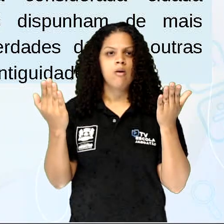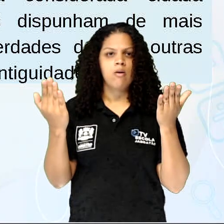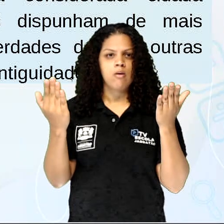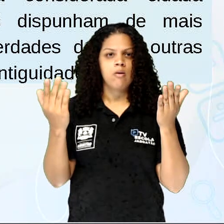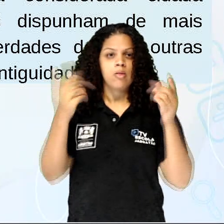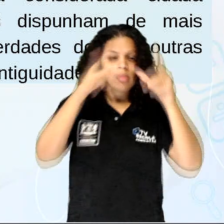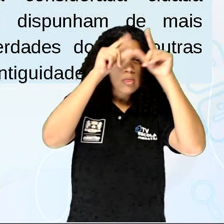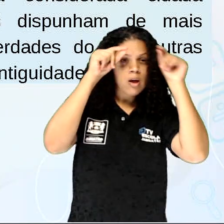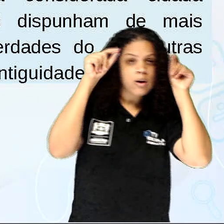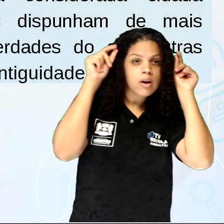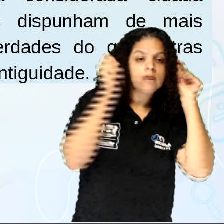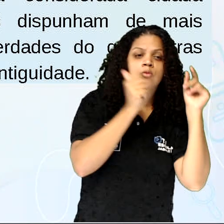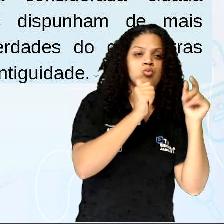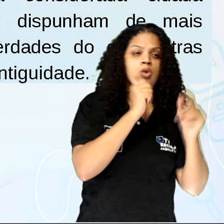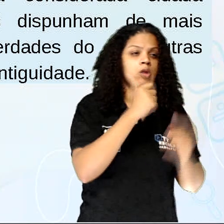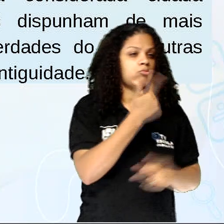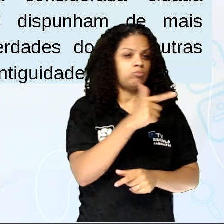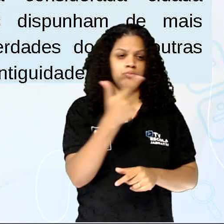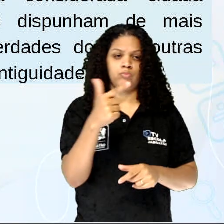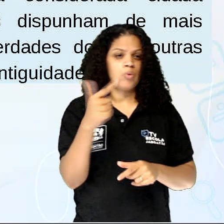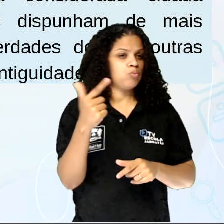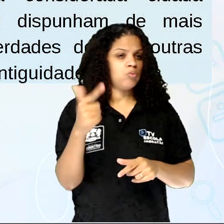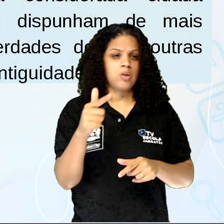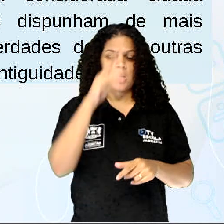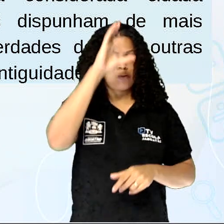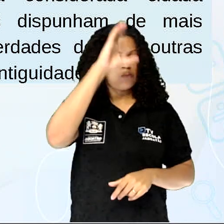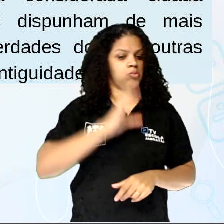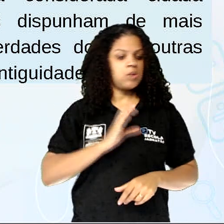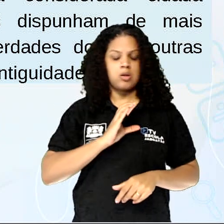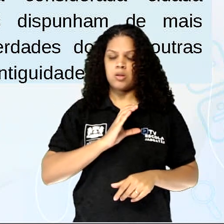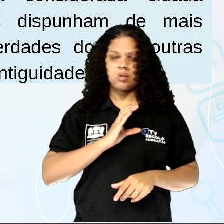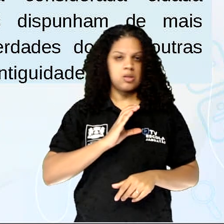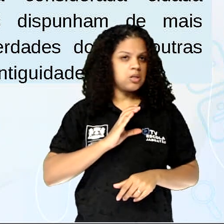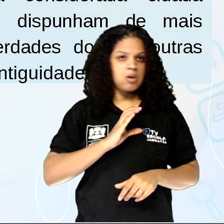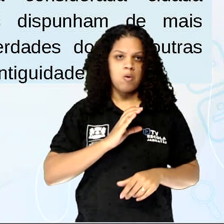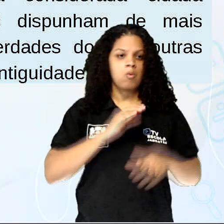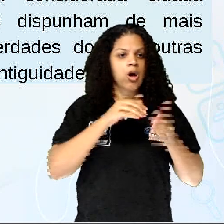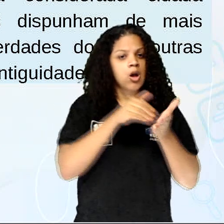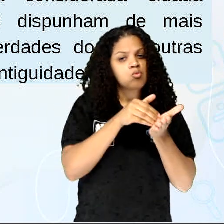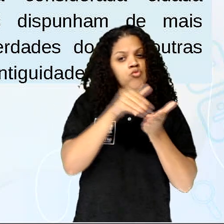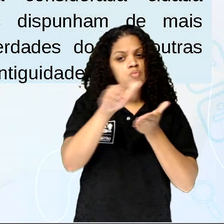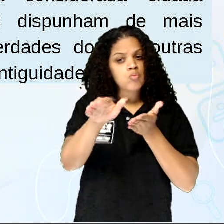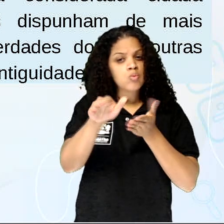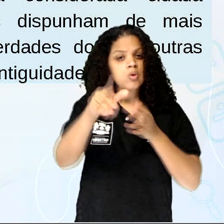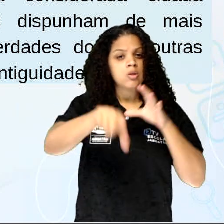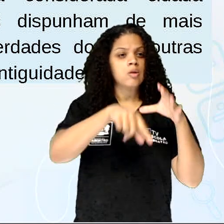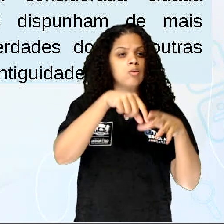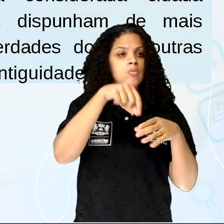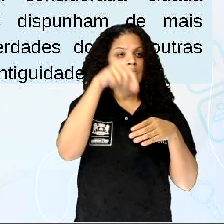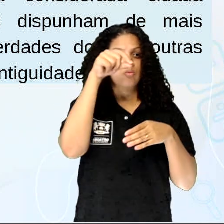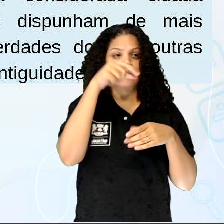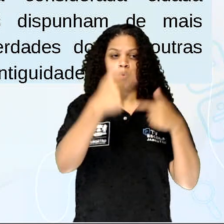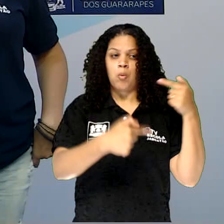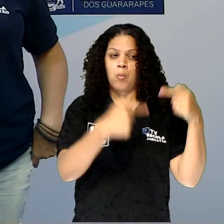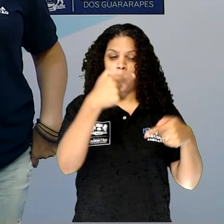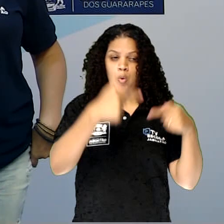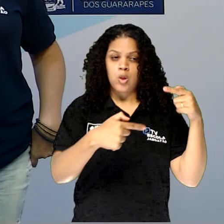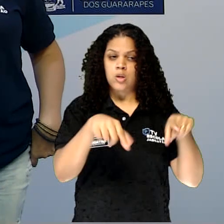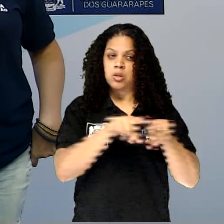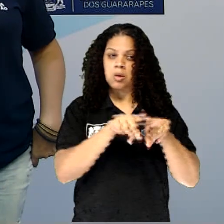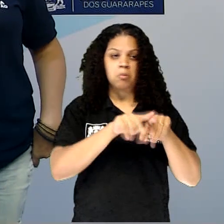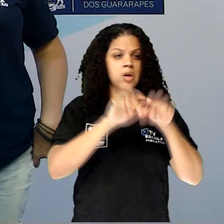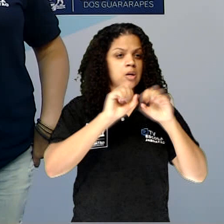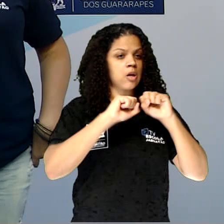não possuíam cidadania. Elas eram excluídas das decisões políticas e não tinham representantes nas